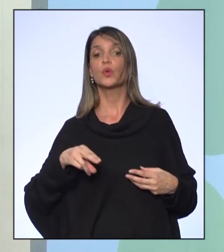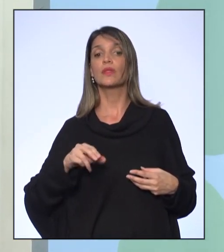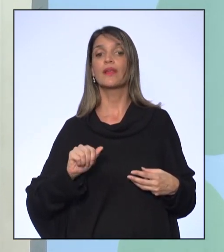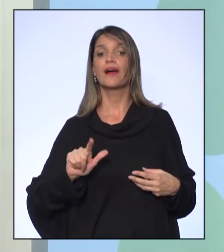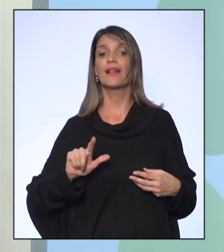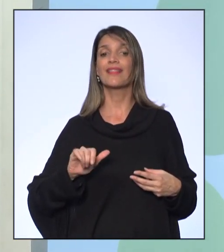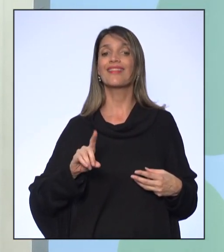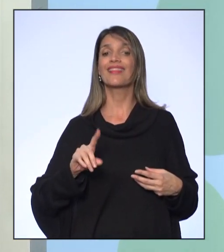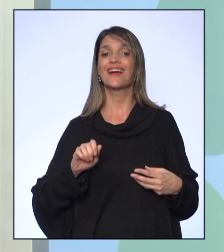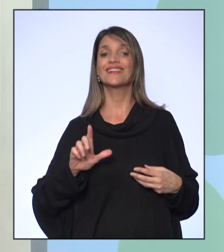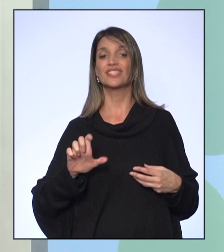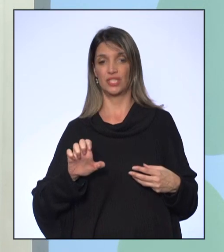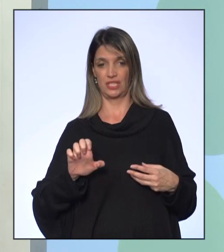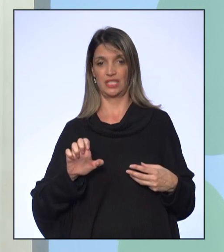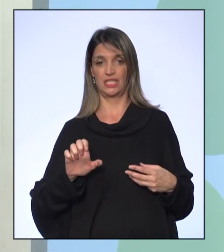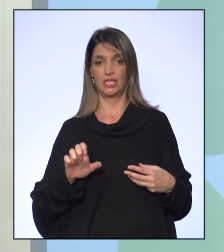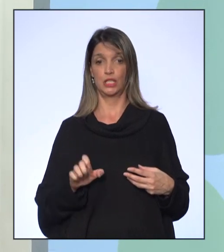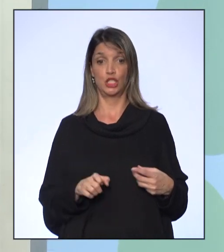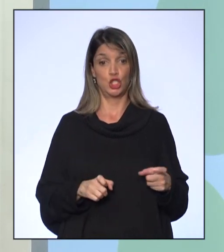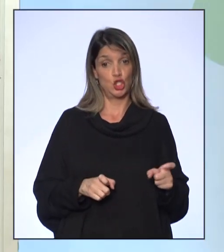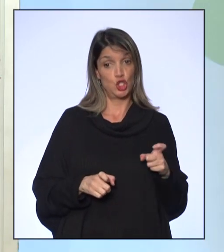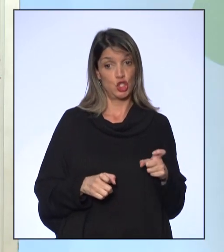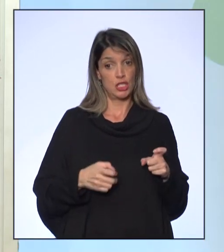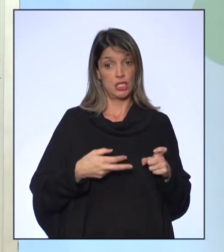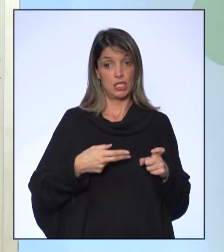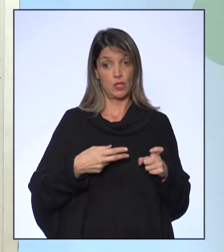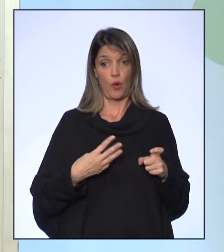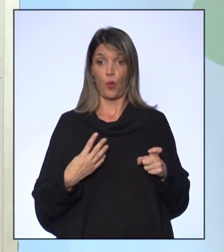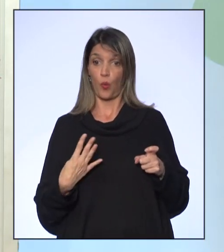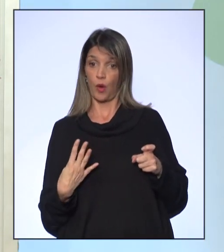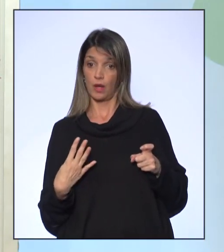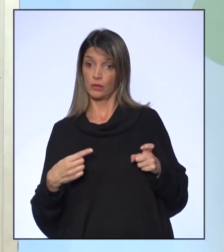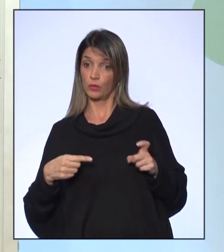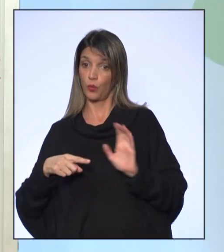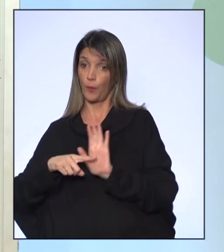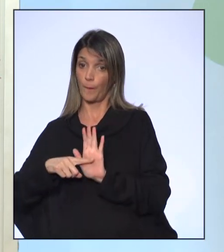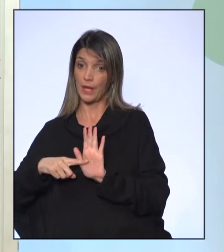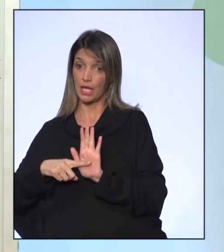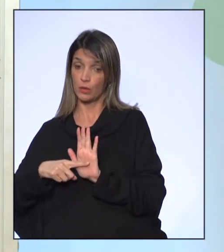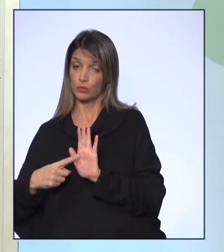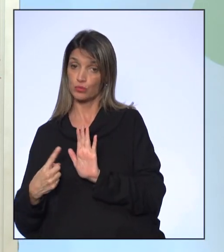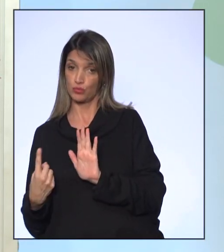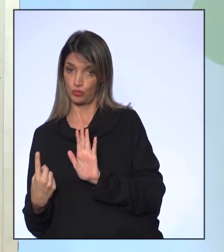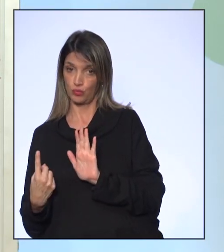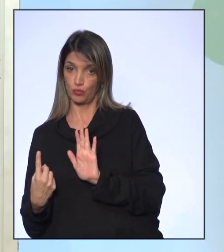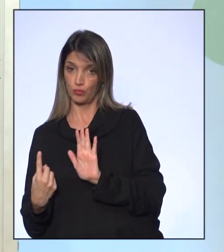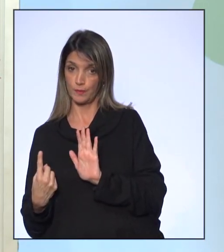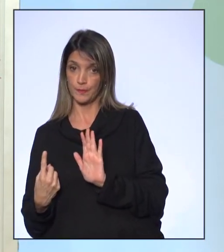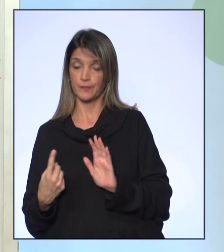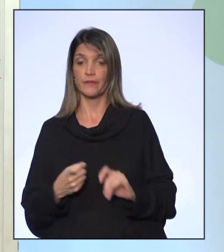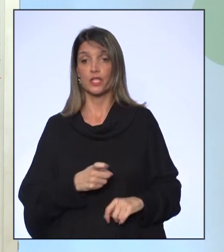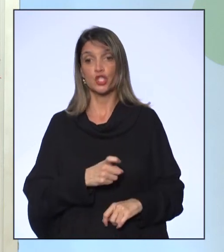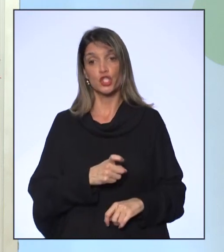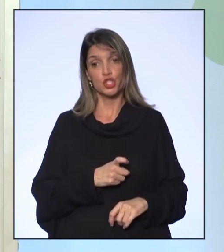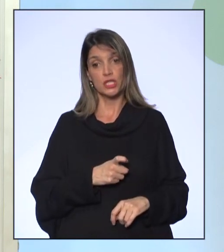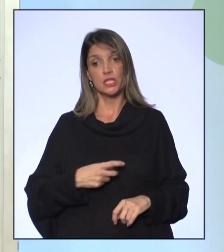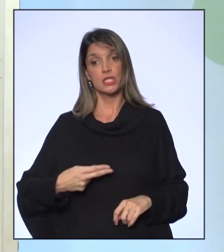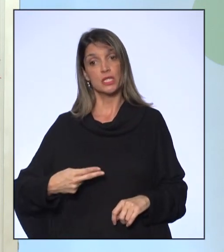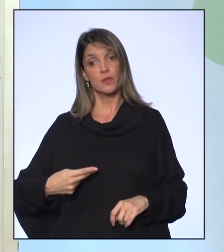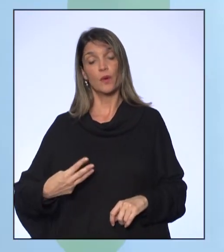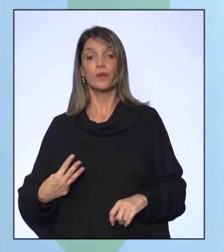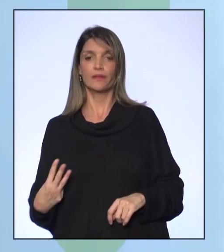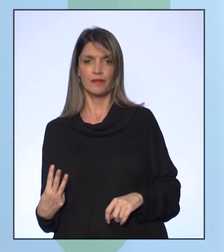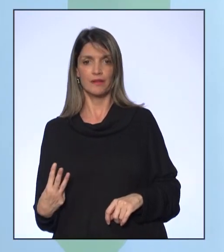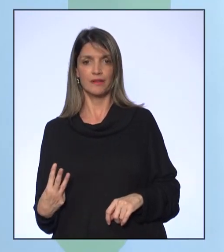vou ter 4 menos 1. Ou seja, como muitos responderam, x é 3. Olha, um